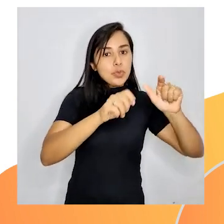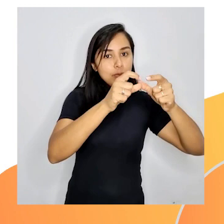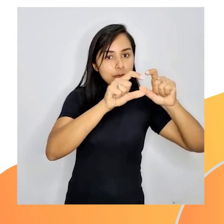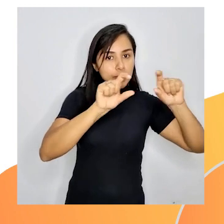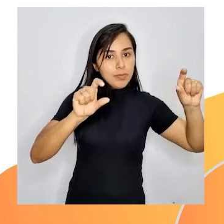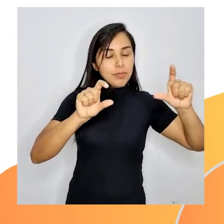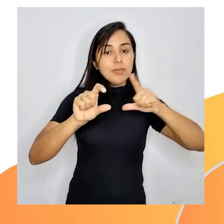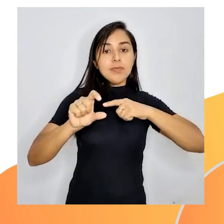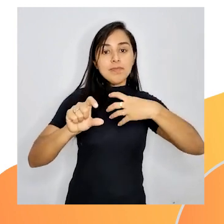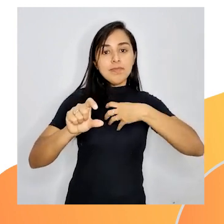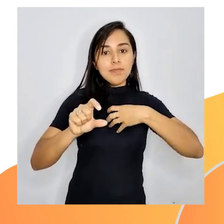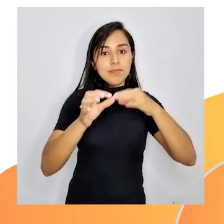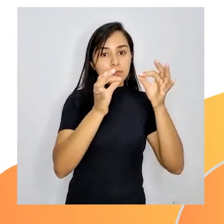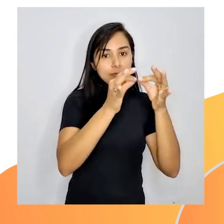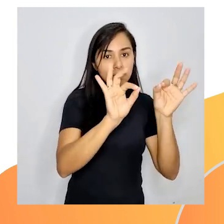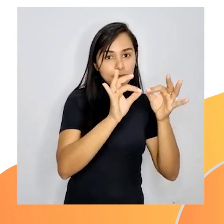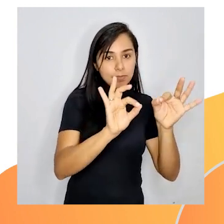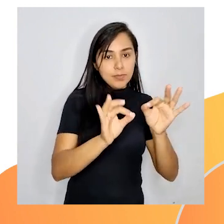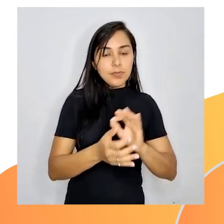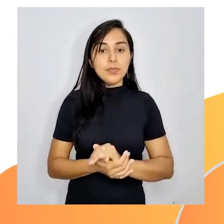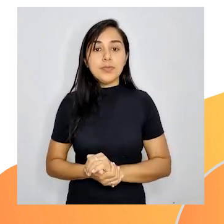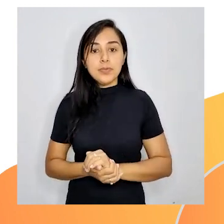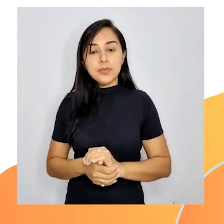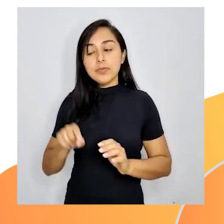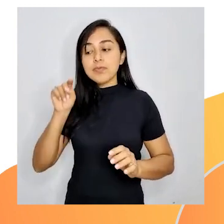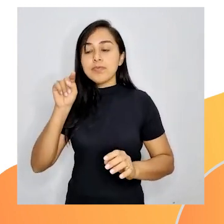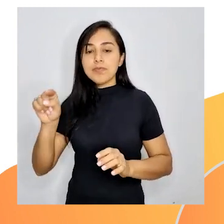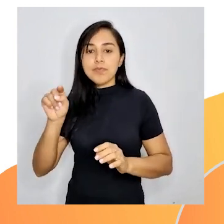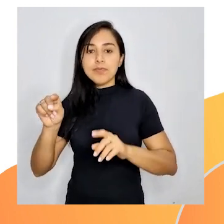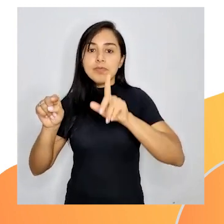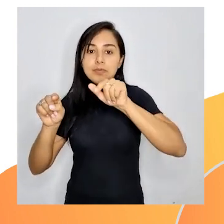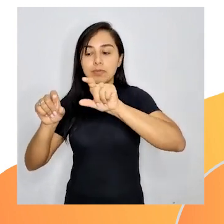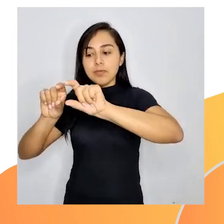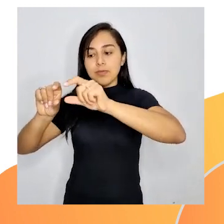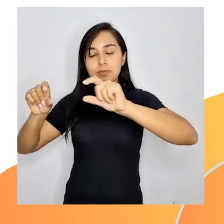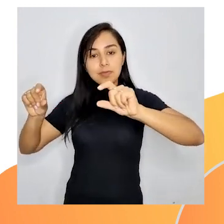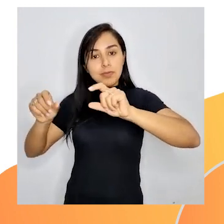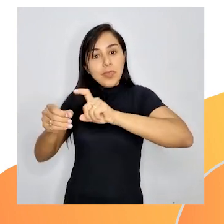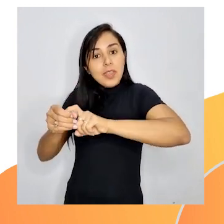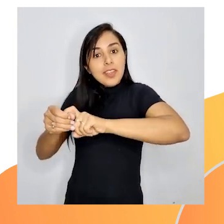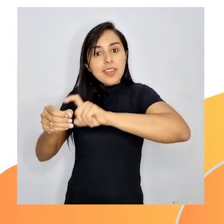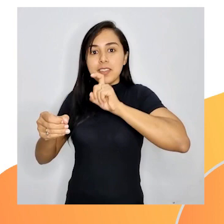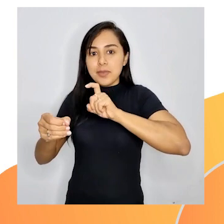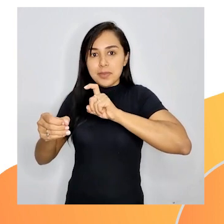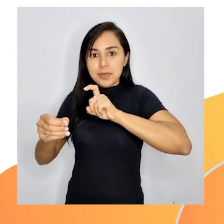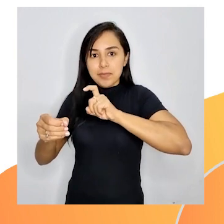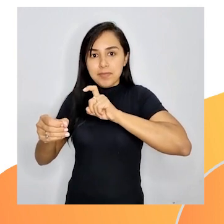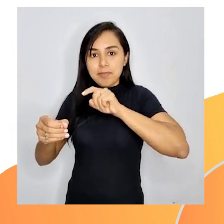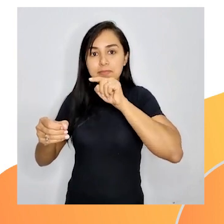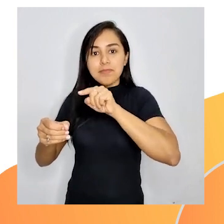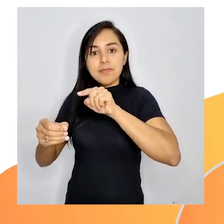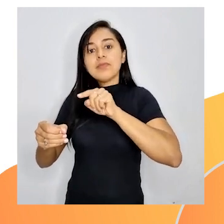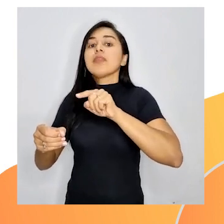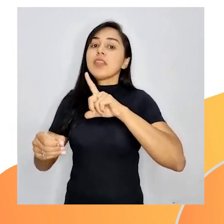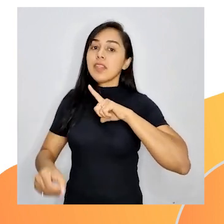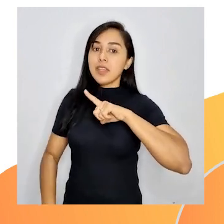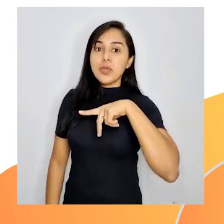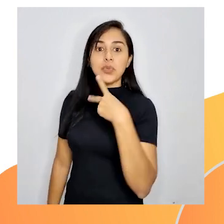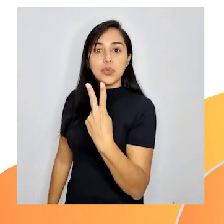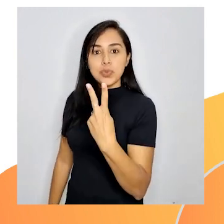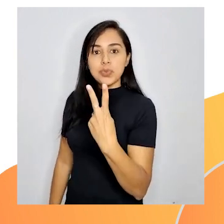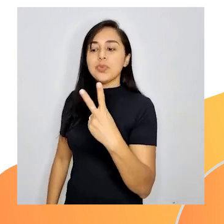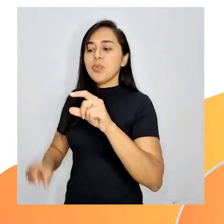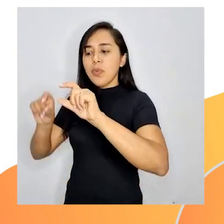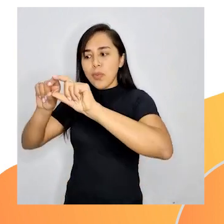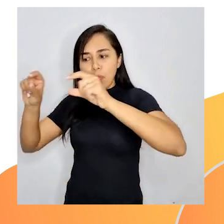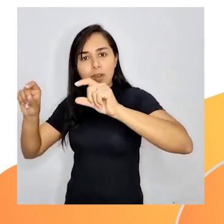são orações que são independentes entre si, ou seja, elas estão ligadas por um conectivo, que